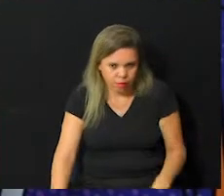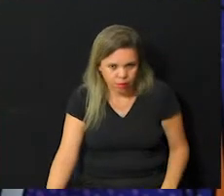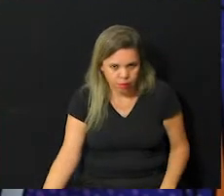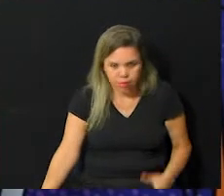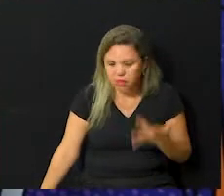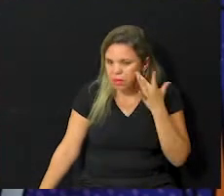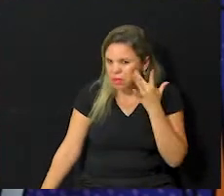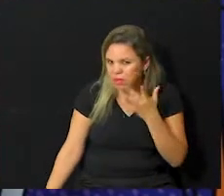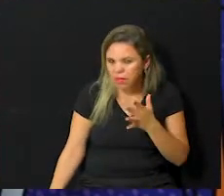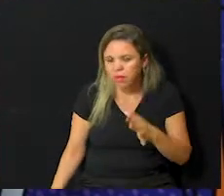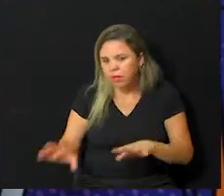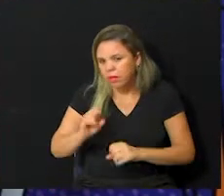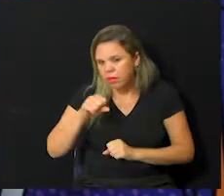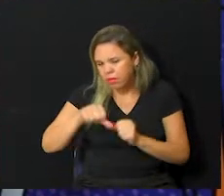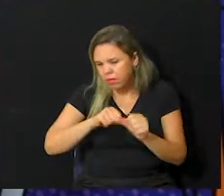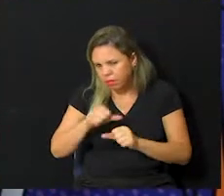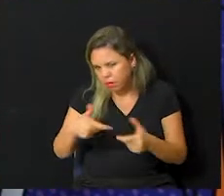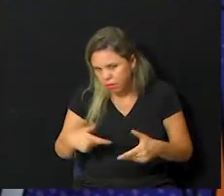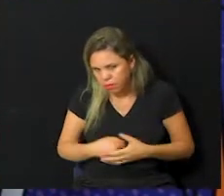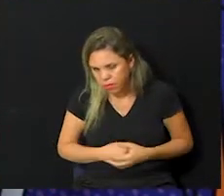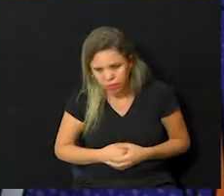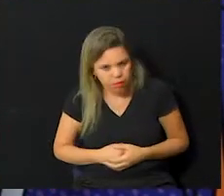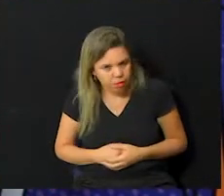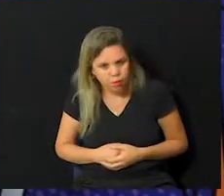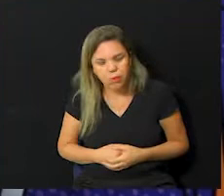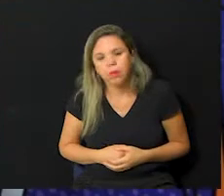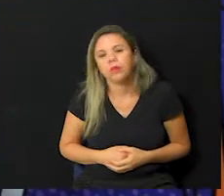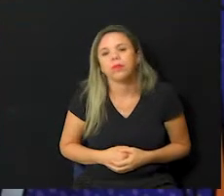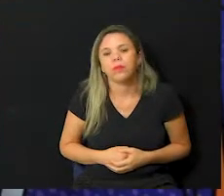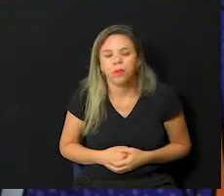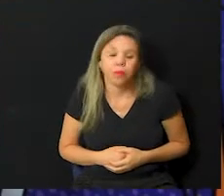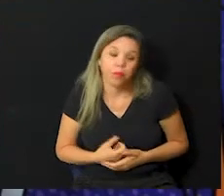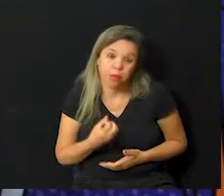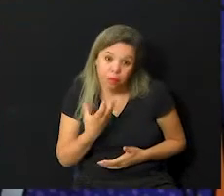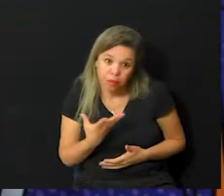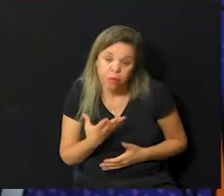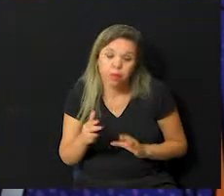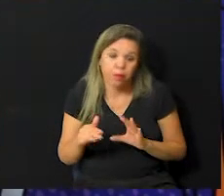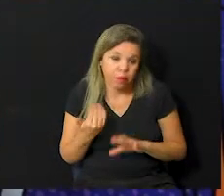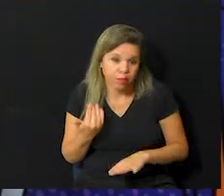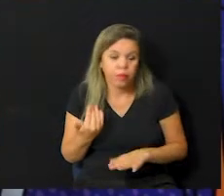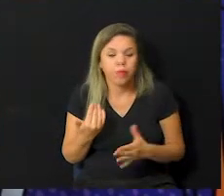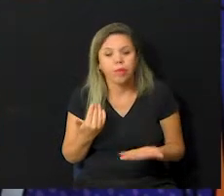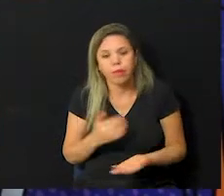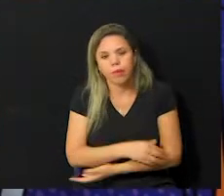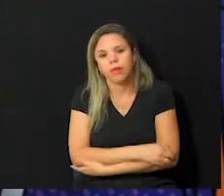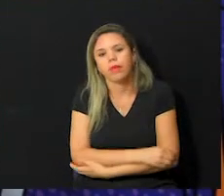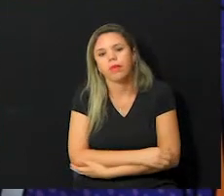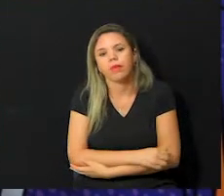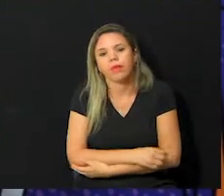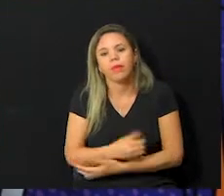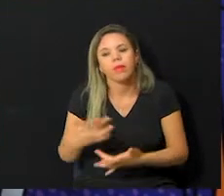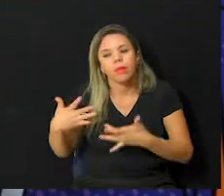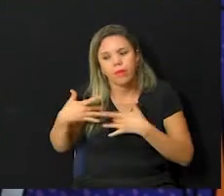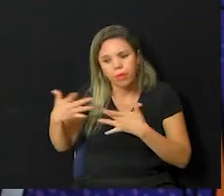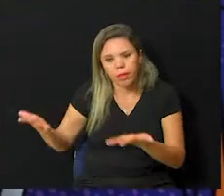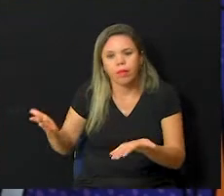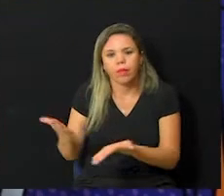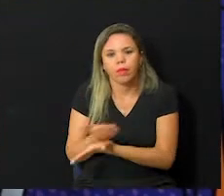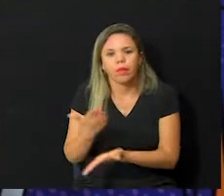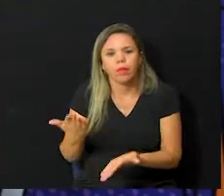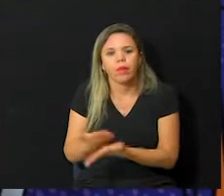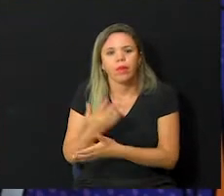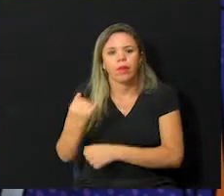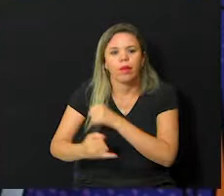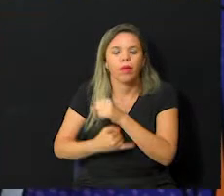dessas críticas? Você absorveu? Mudaria alguma coisa? É muito bom, porque eu recentemente eu cedi o e-book